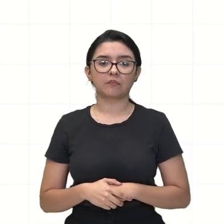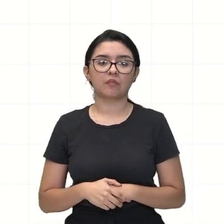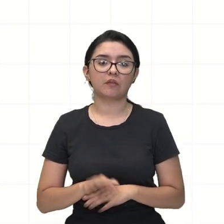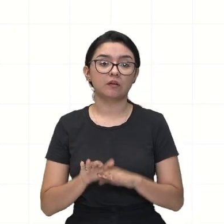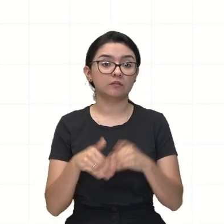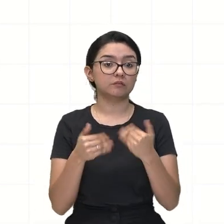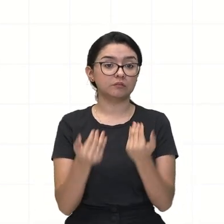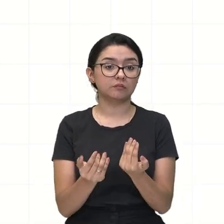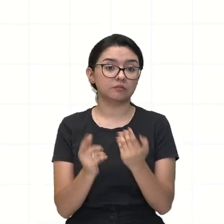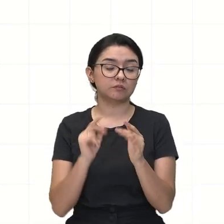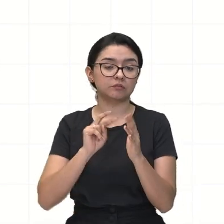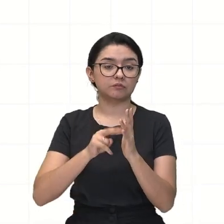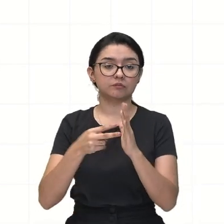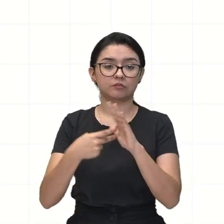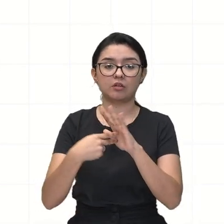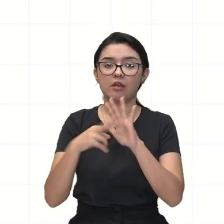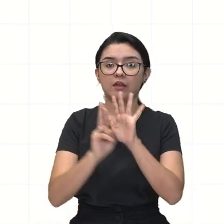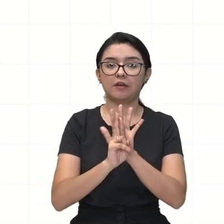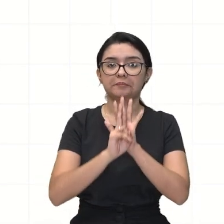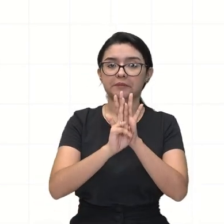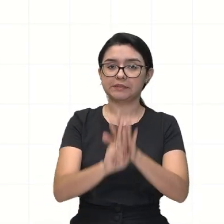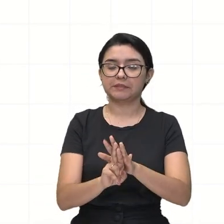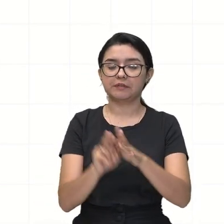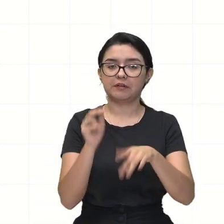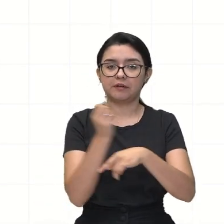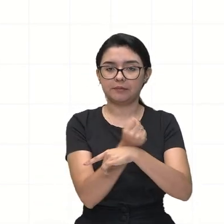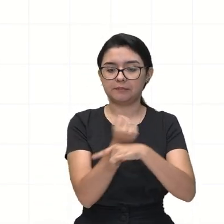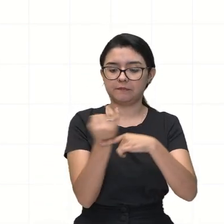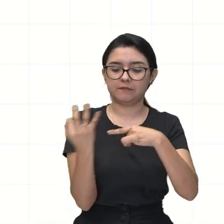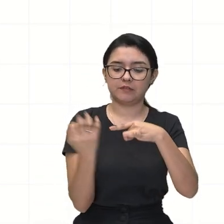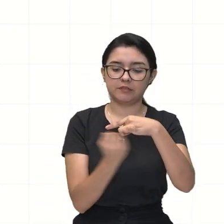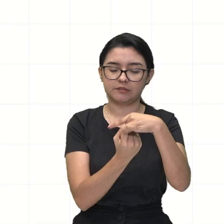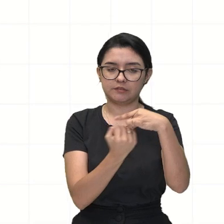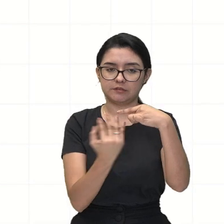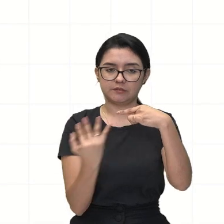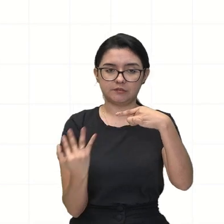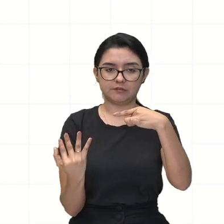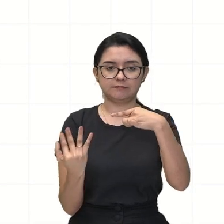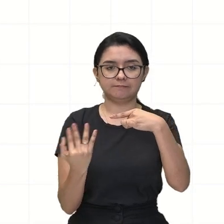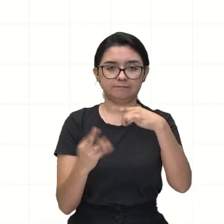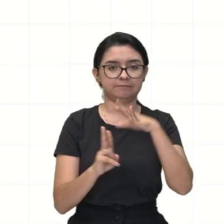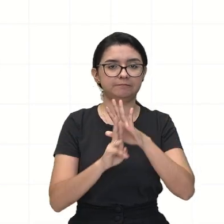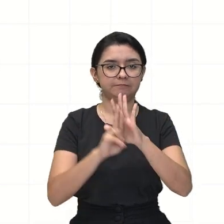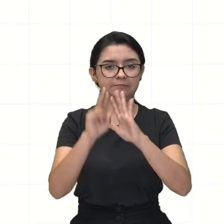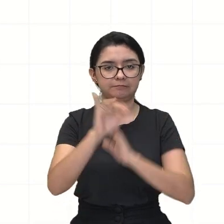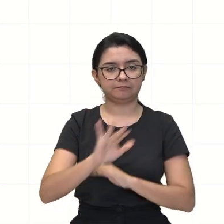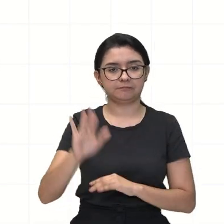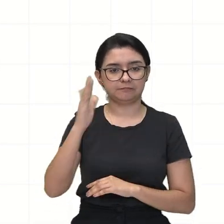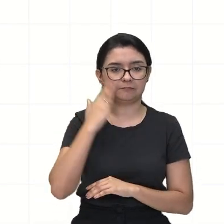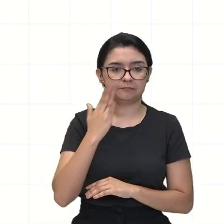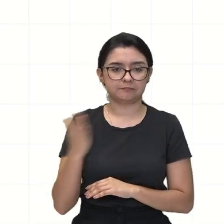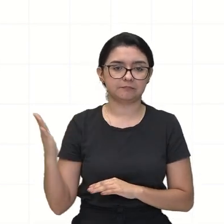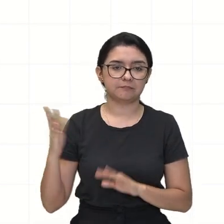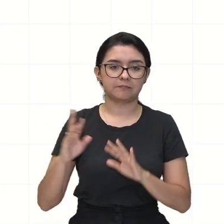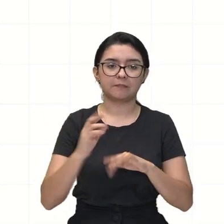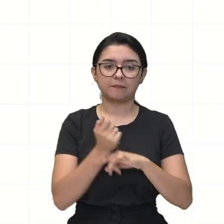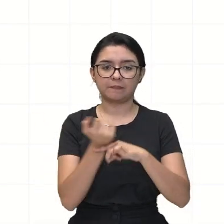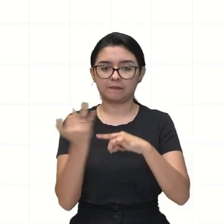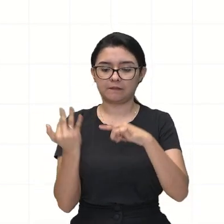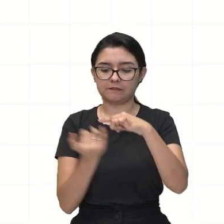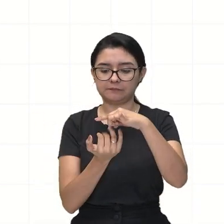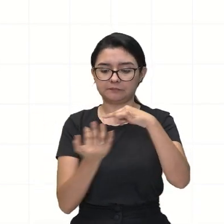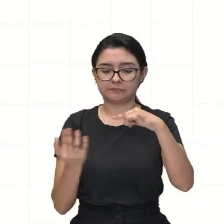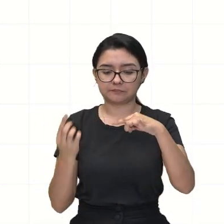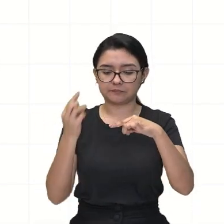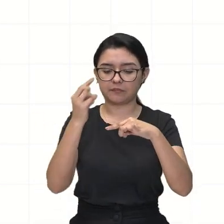daqui, né, representa, né, graficamente, né, fazendo um indicador visual, representa a nossa fração